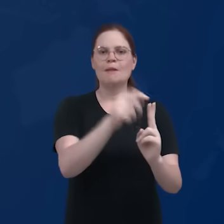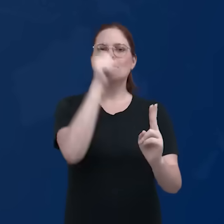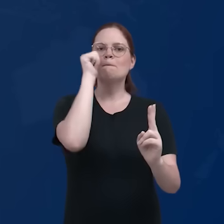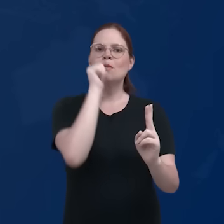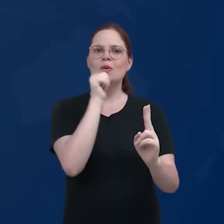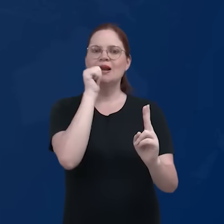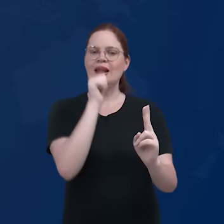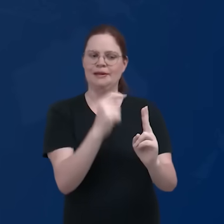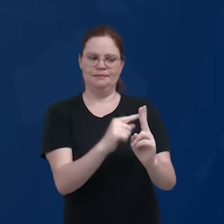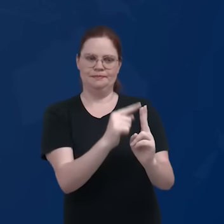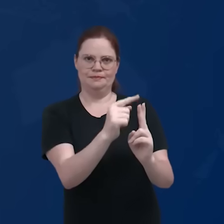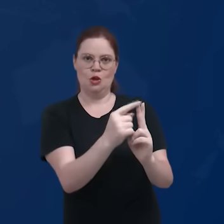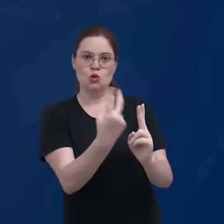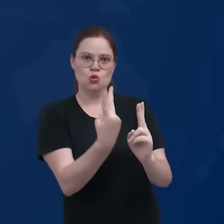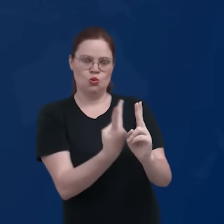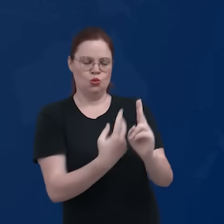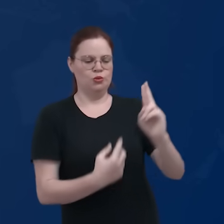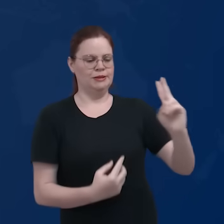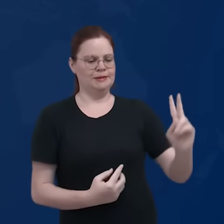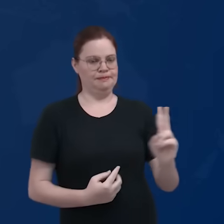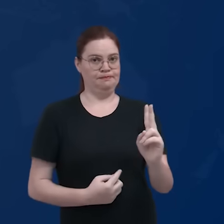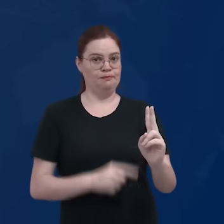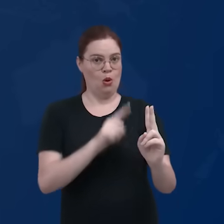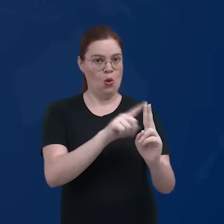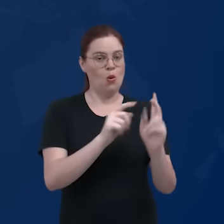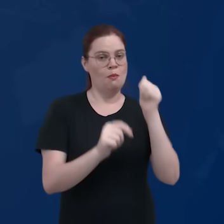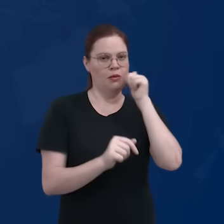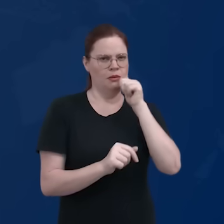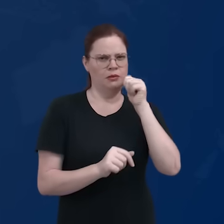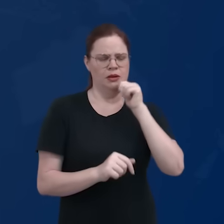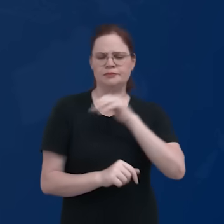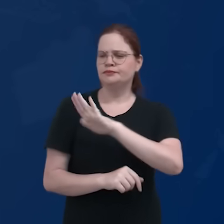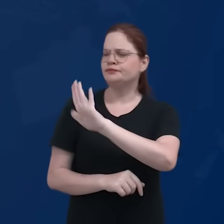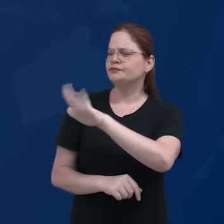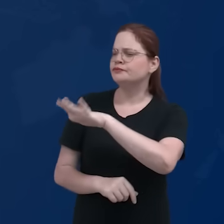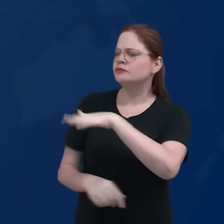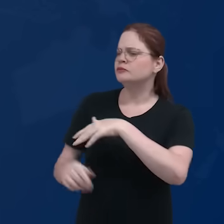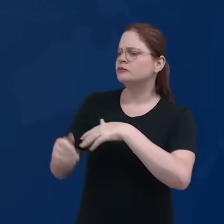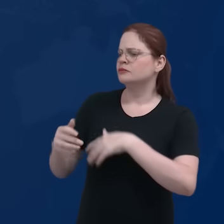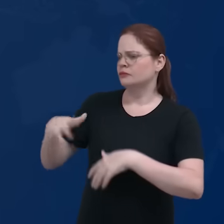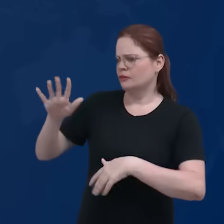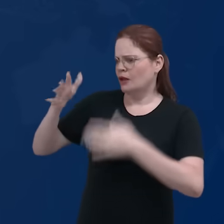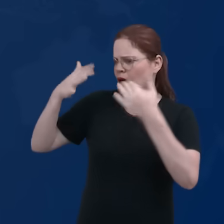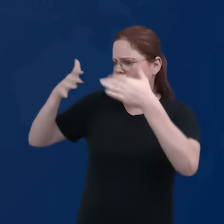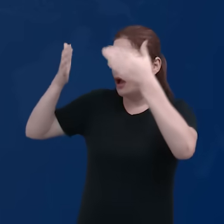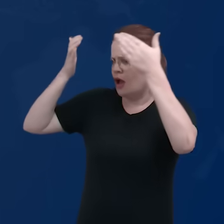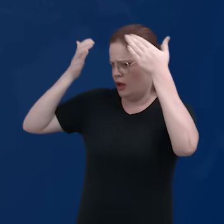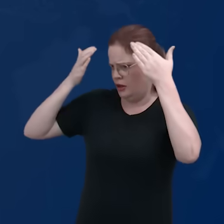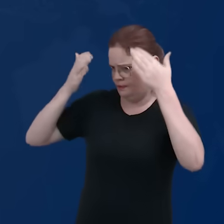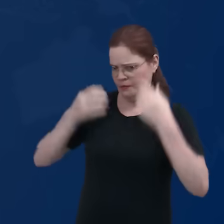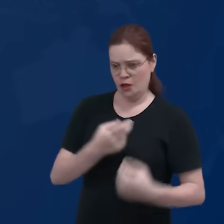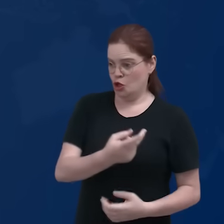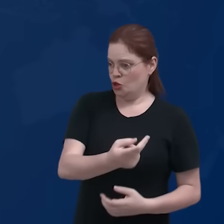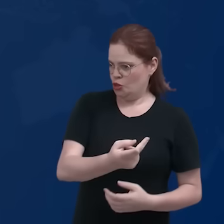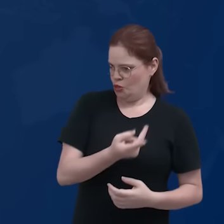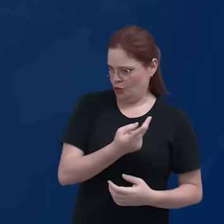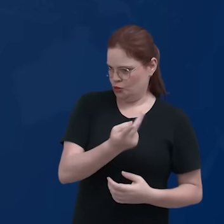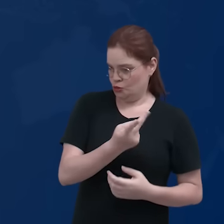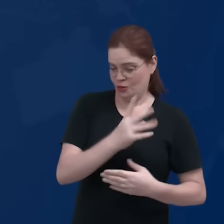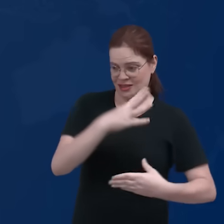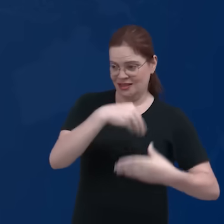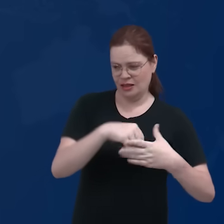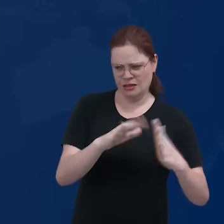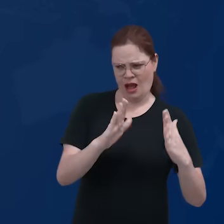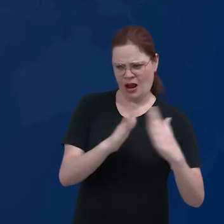meu, eu e esta mulher moramos numa casa e tive um filho morando com